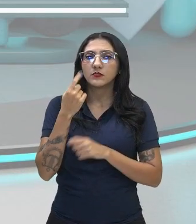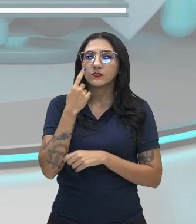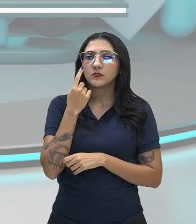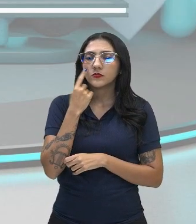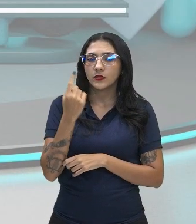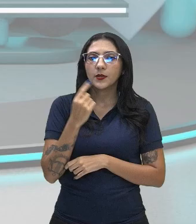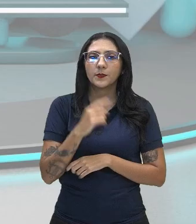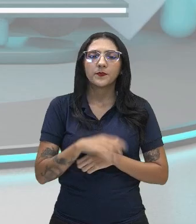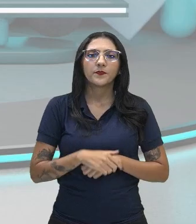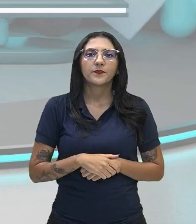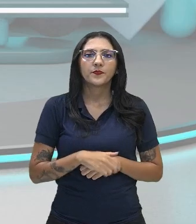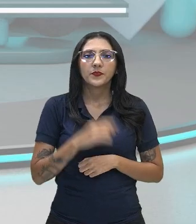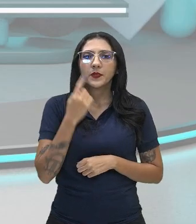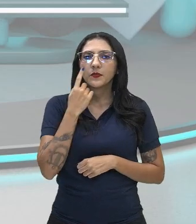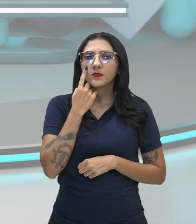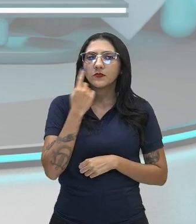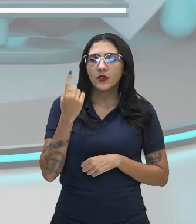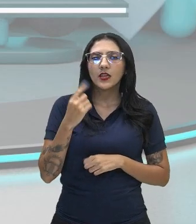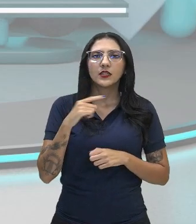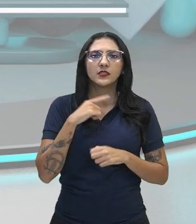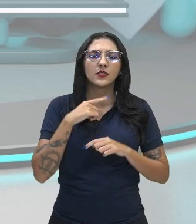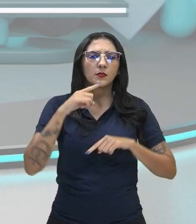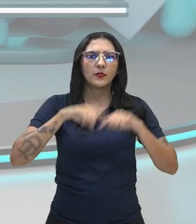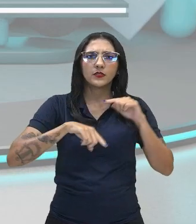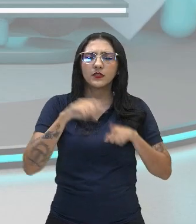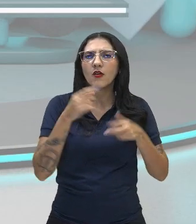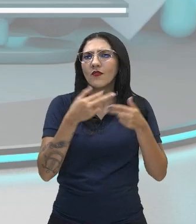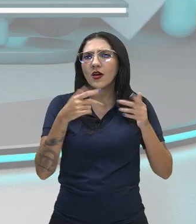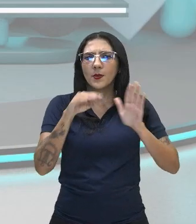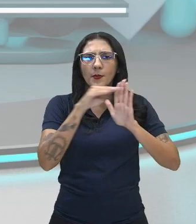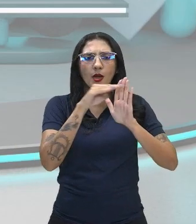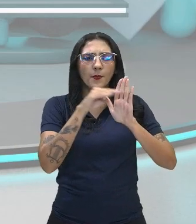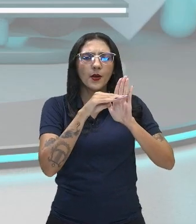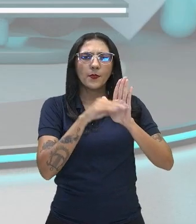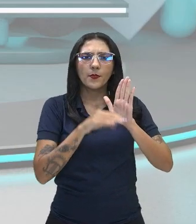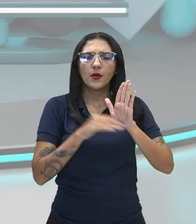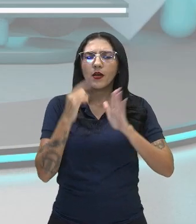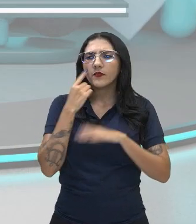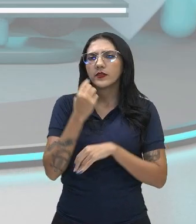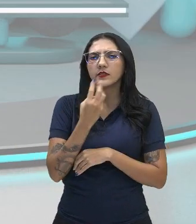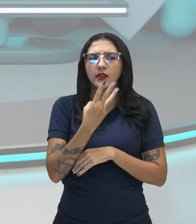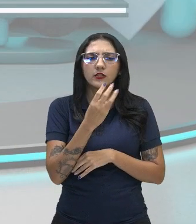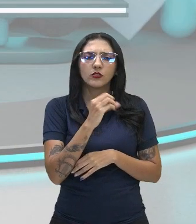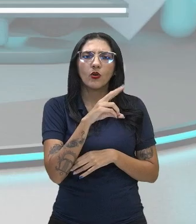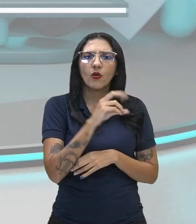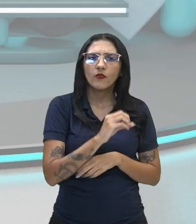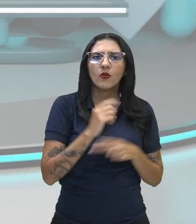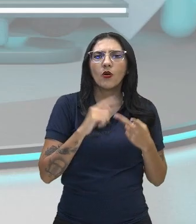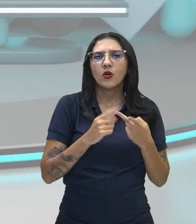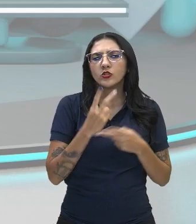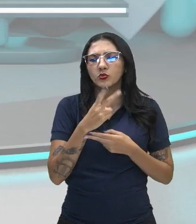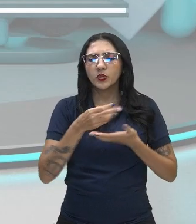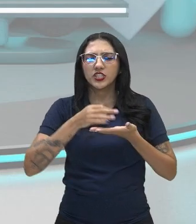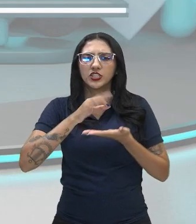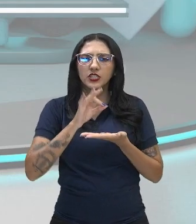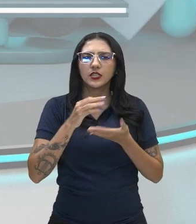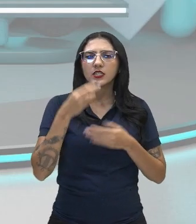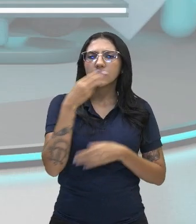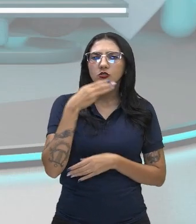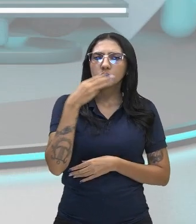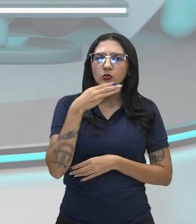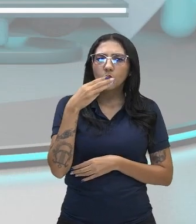a receita contendo aqui os ingredientes. Eu tenho 3 ovos, 2 xícaras de chá de